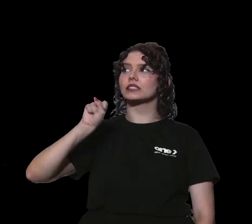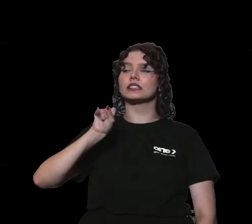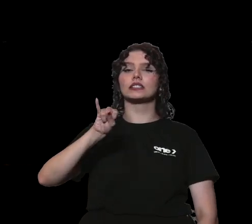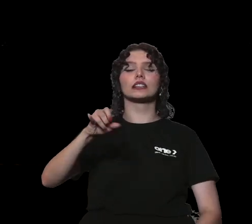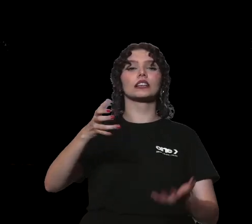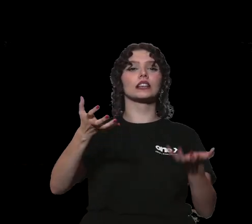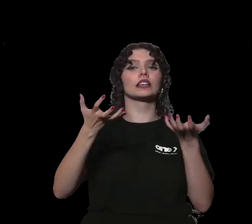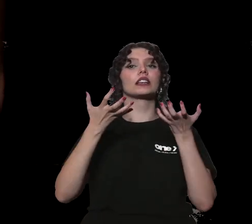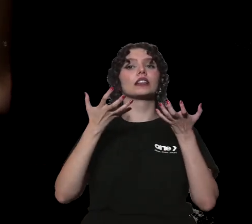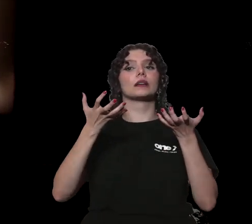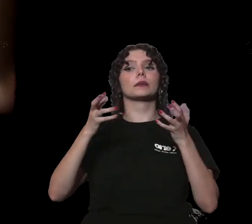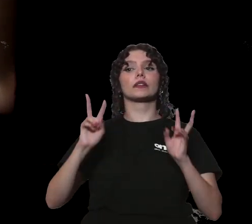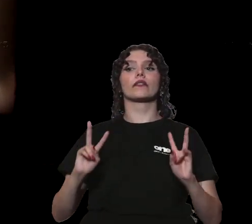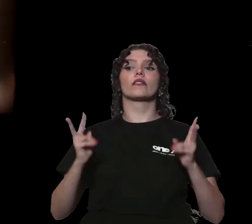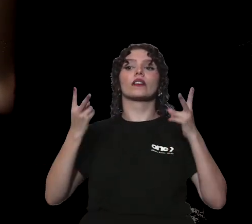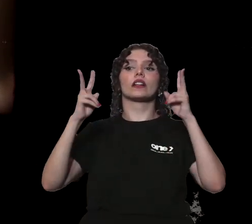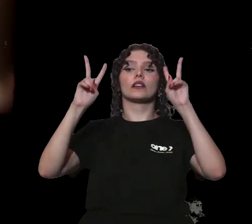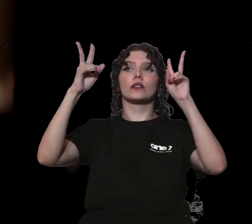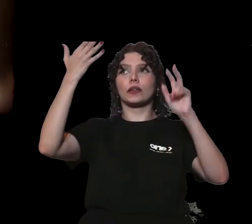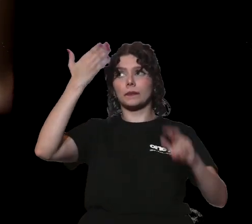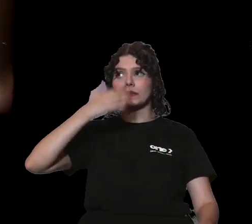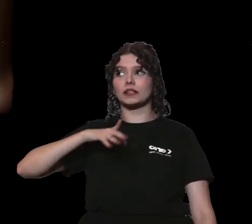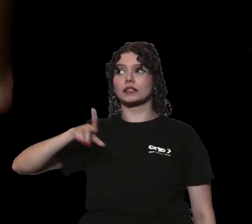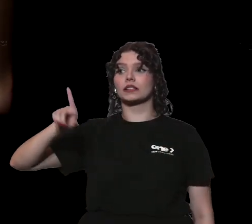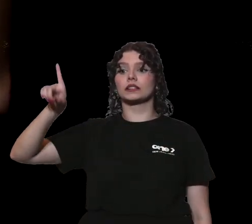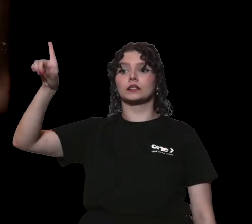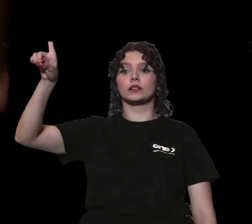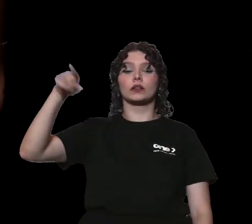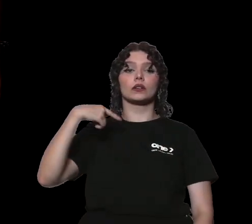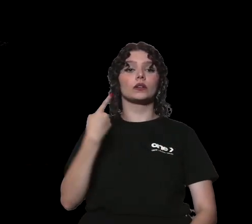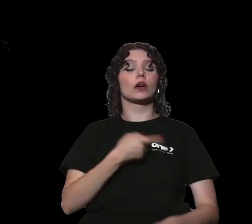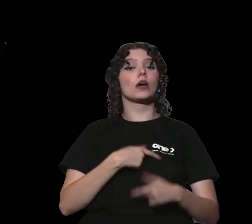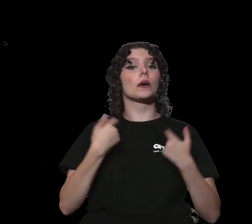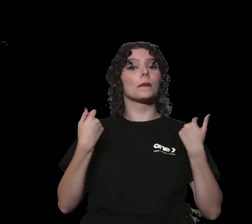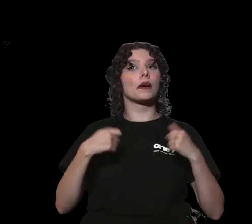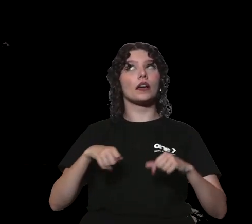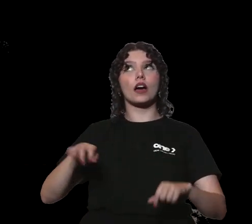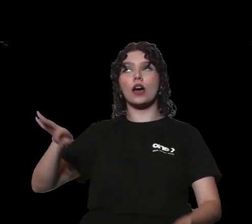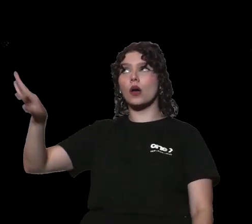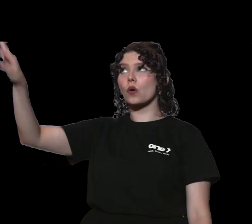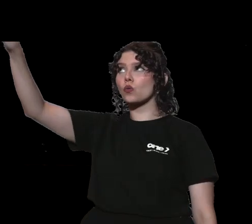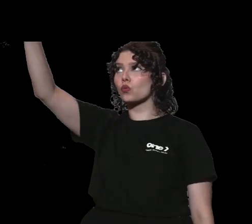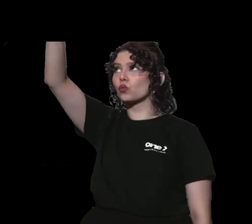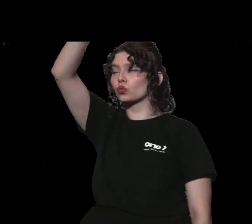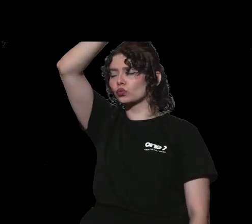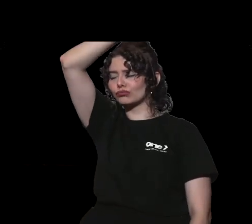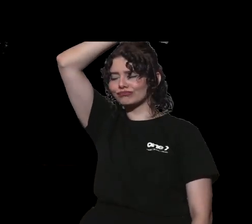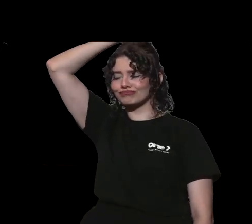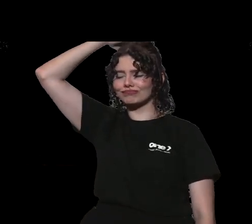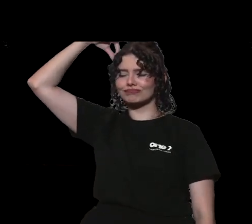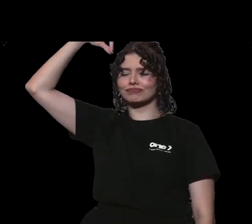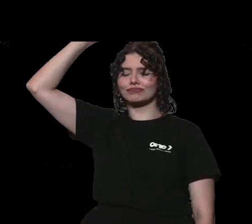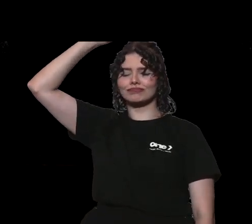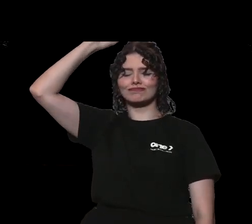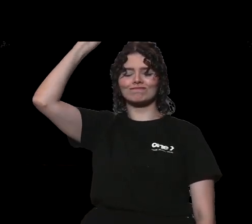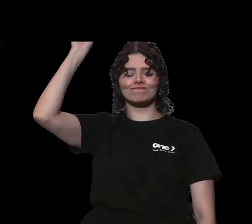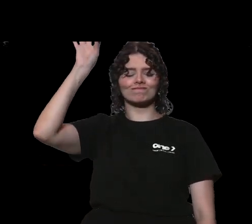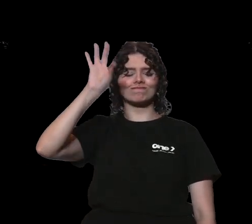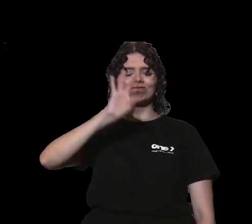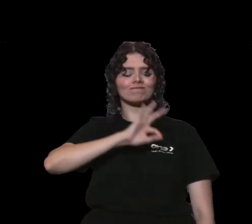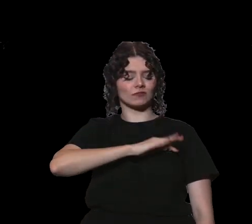valorizar a presença de Deus, nós temos que deixar o Espírito Santo tratar as nossas